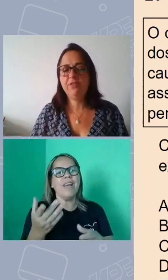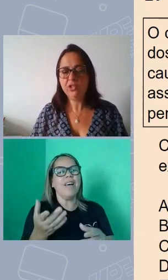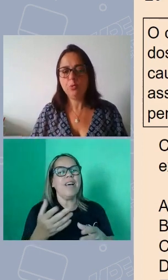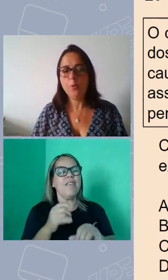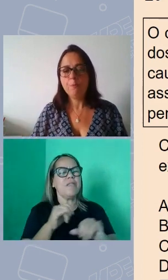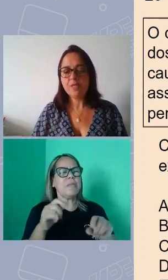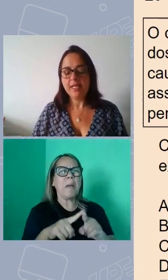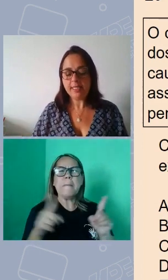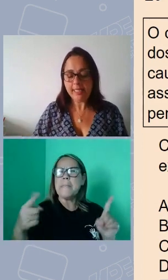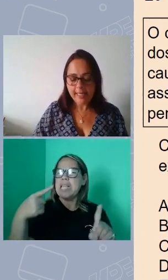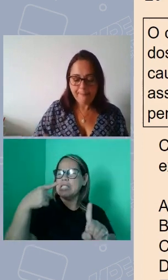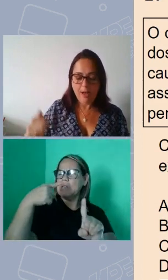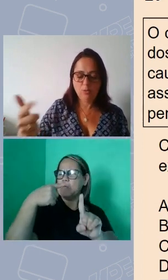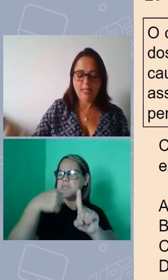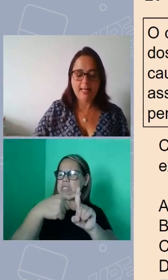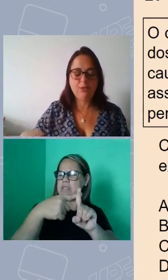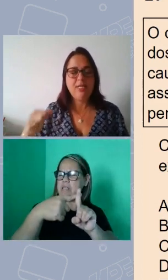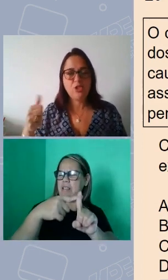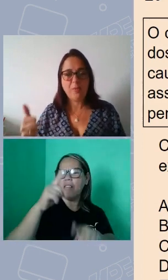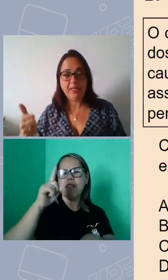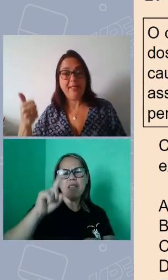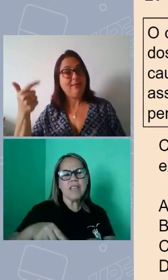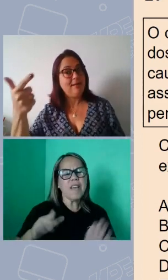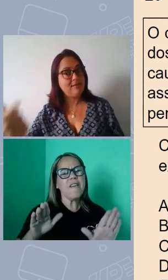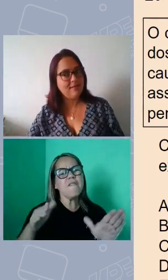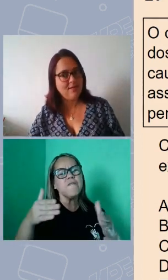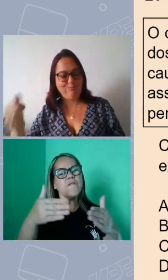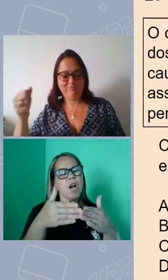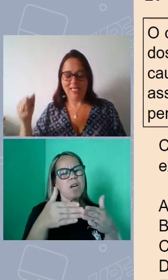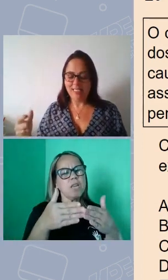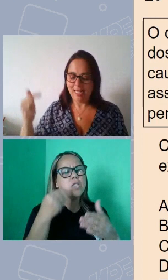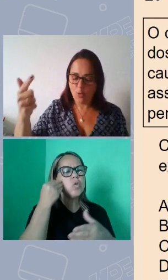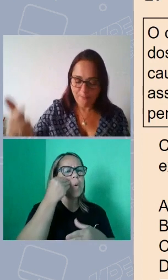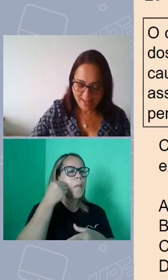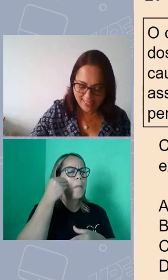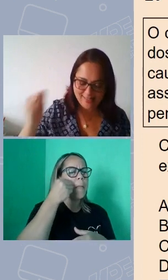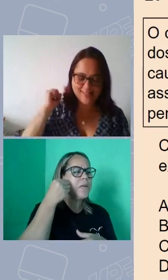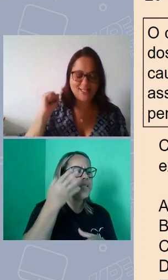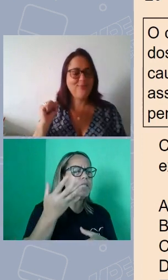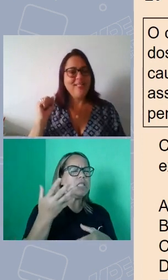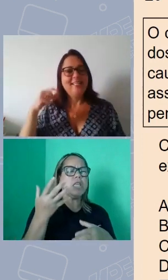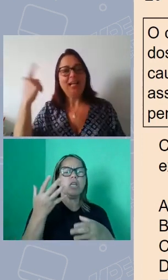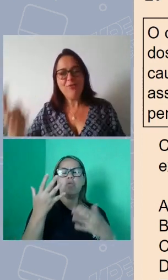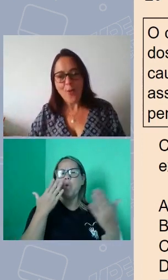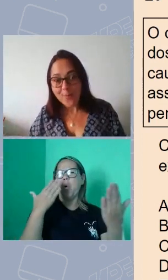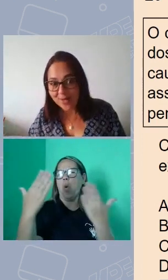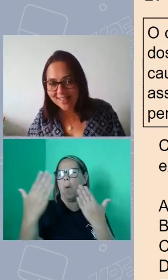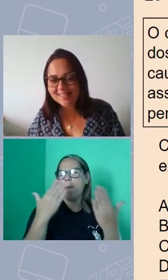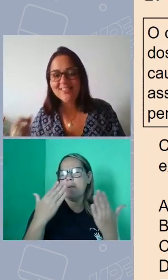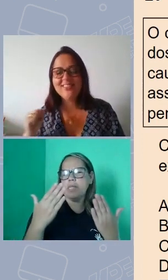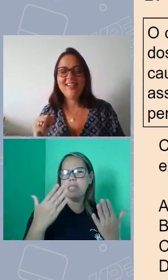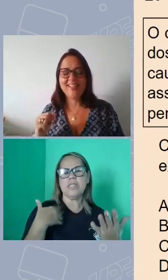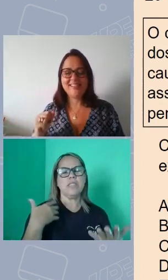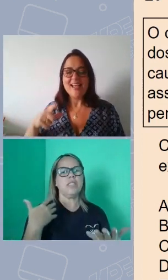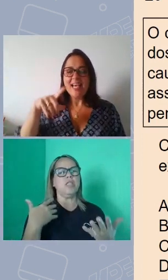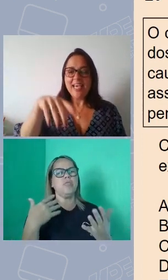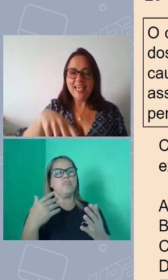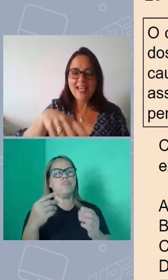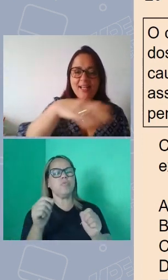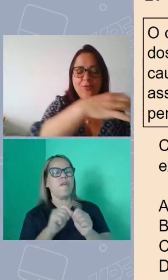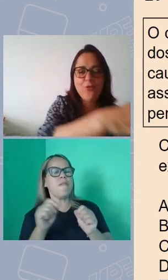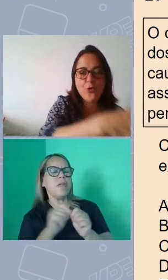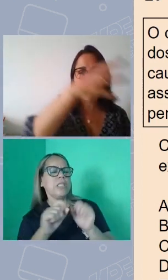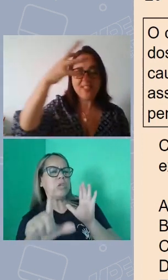positivismo que é pautado na experimentação na comparação na formulação de leis